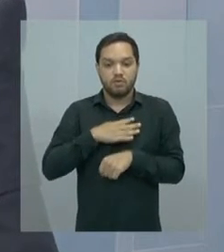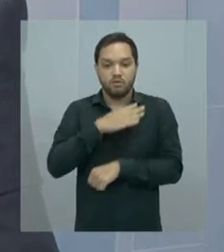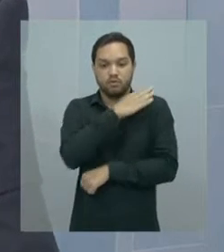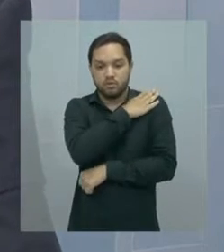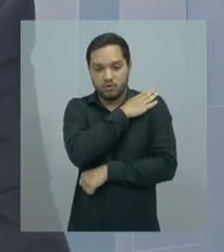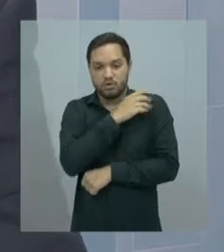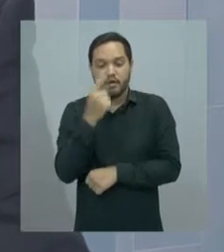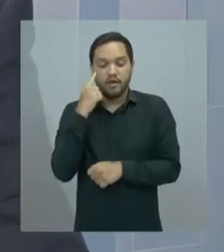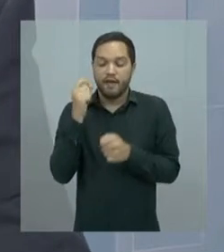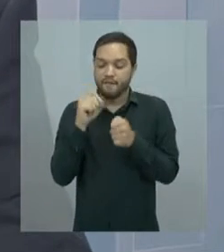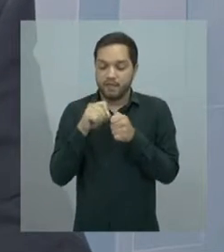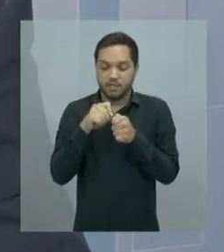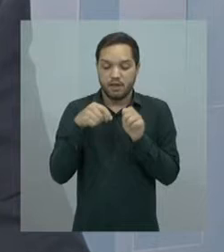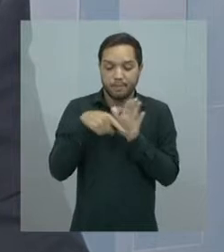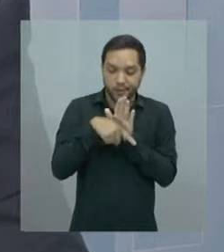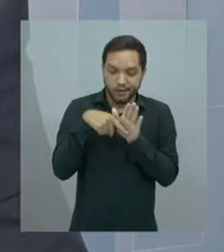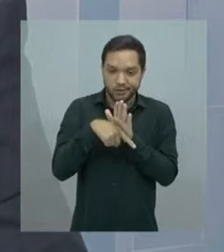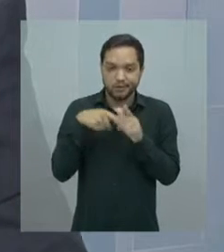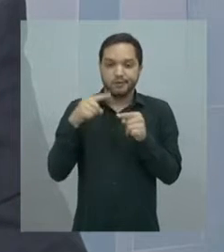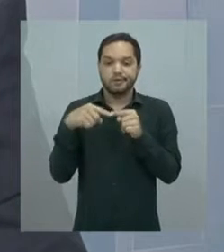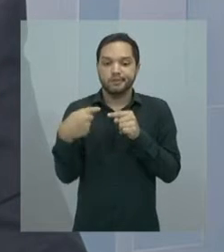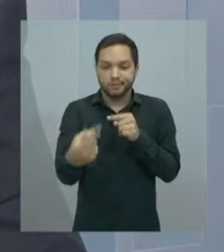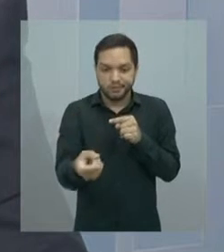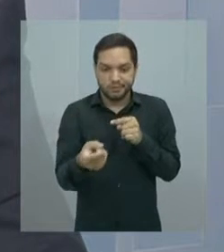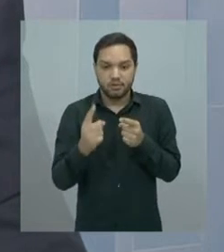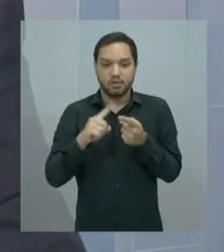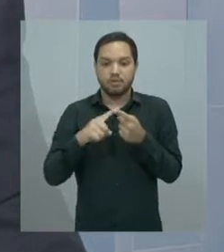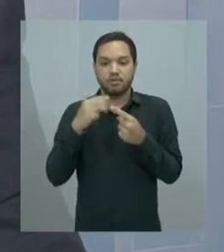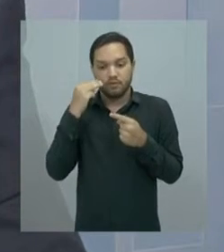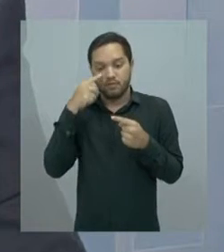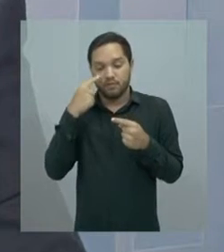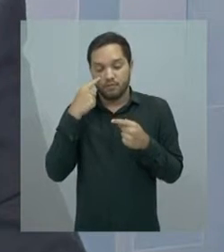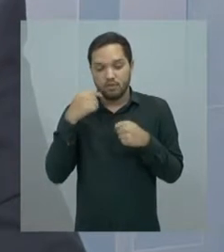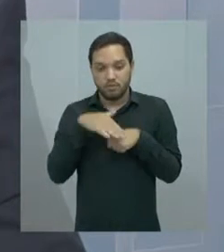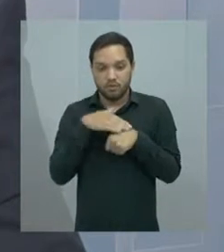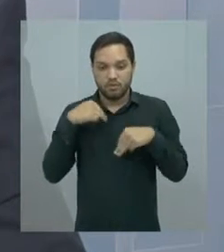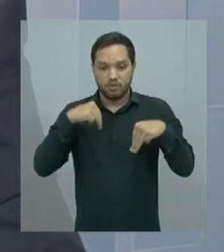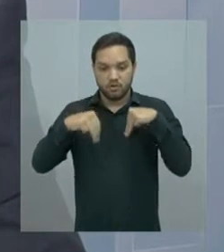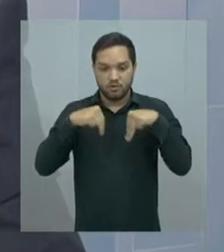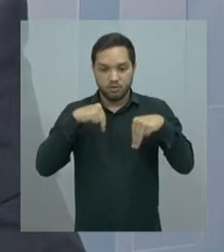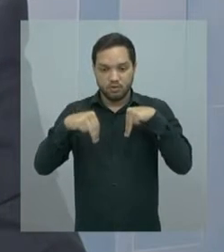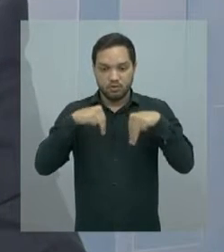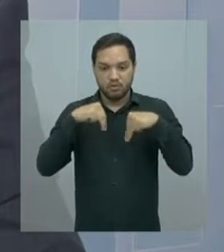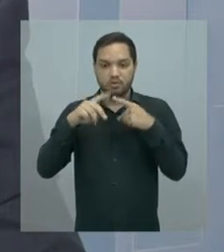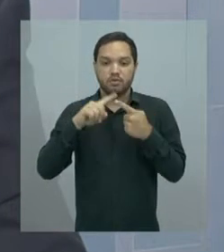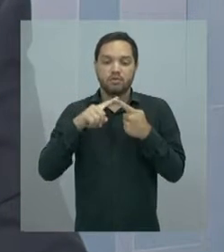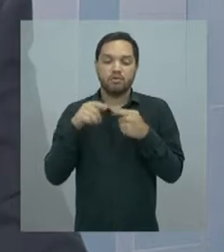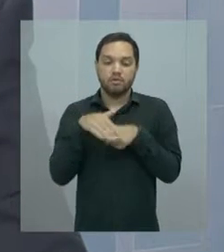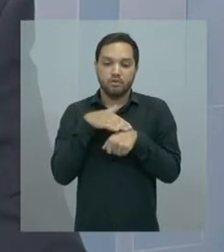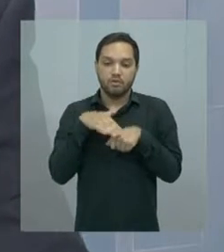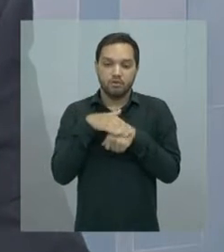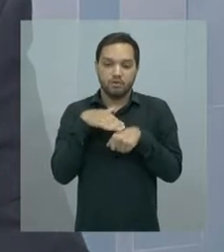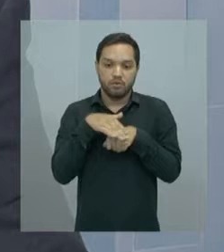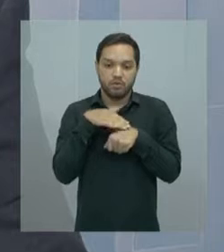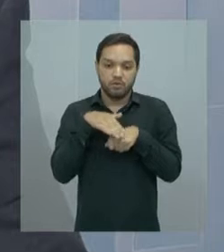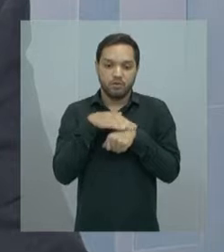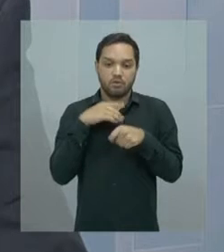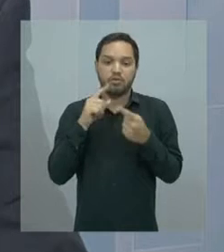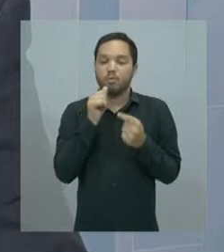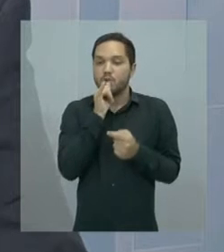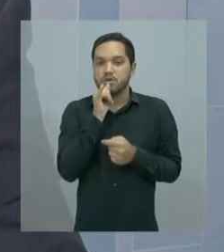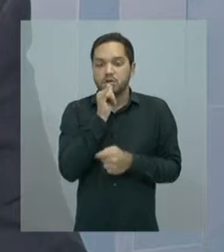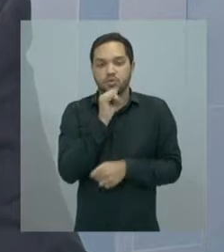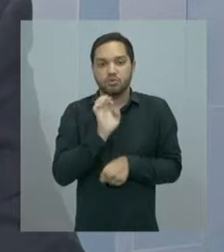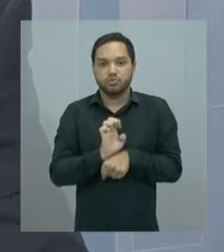fazendo a perícia. Em seguida, nós devemos também ir à ministra. Nós estamos também articulando várias ações, como, por exemplo, no estado do